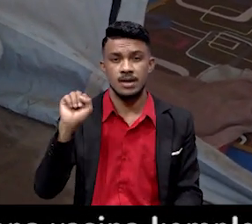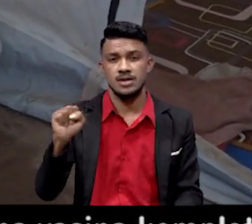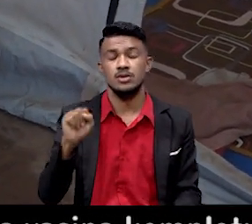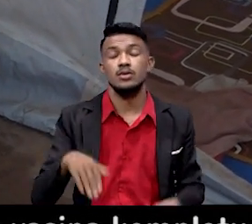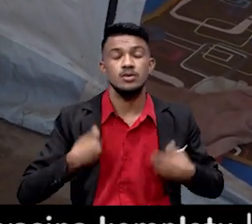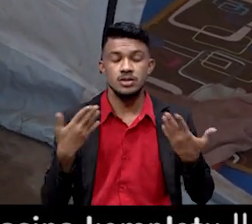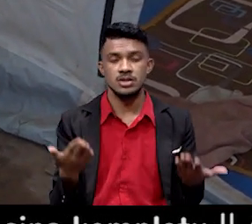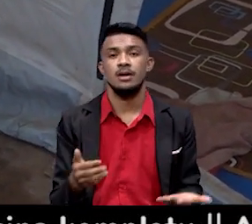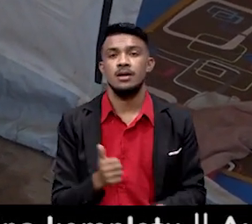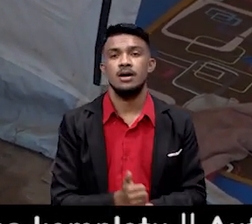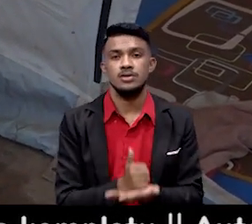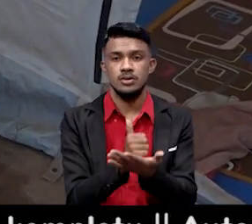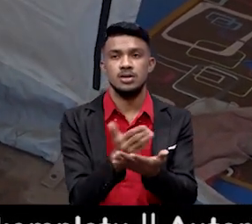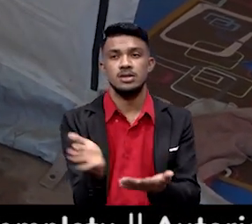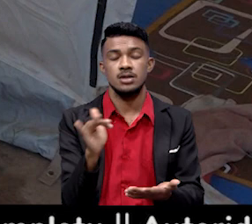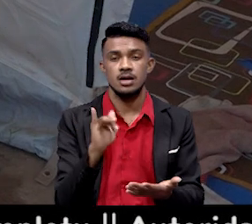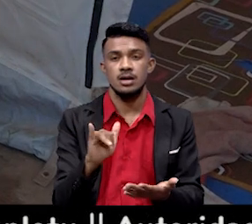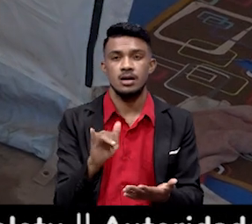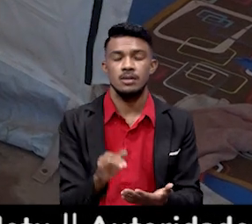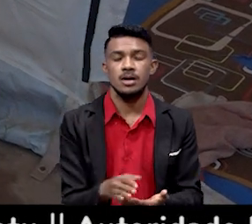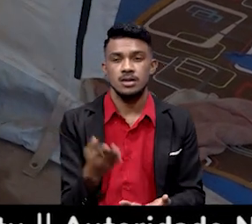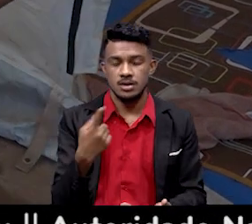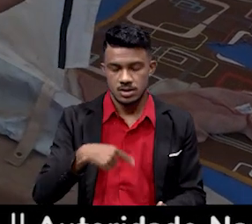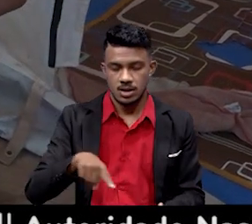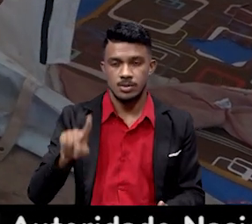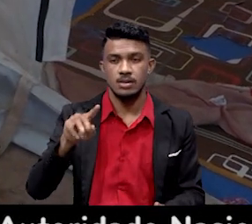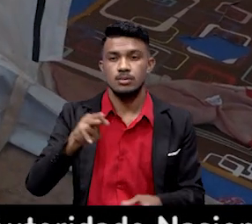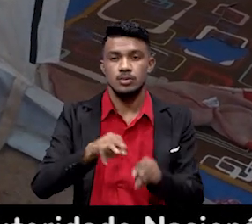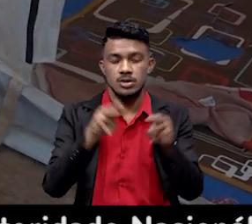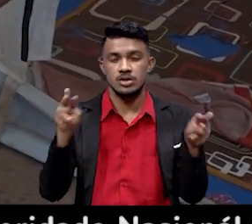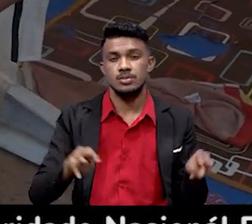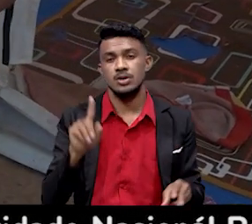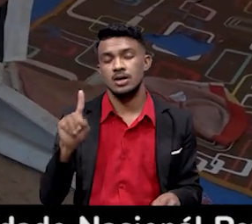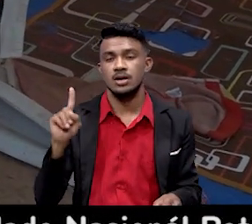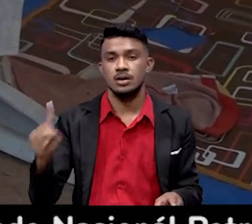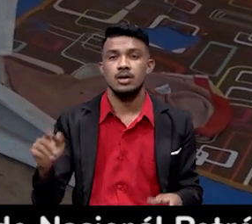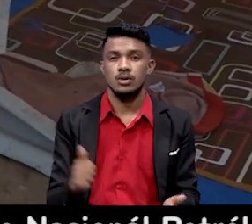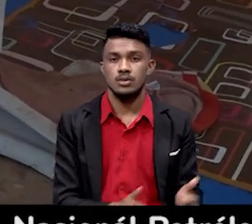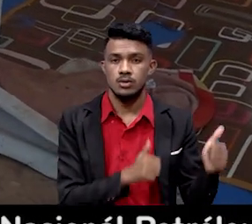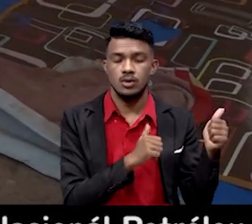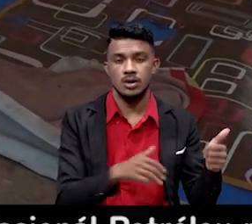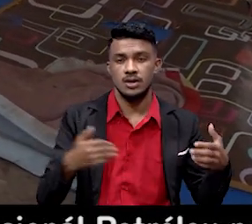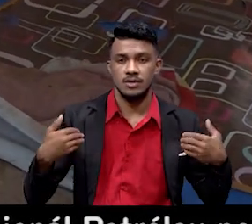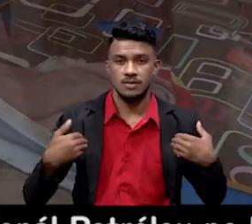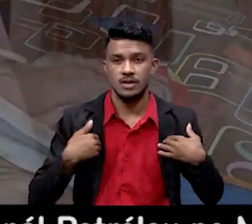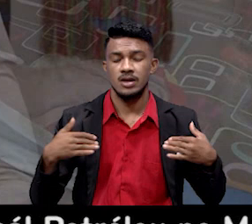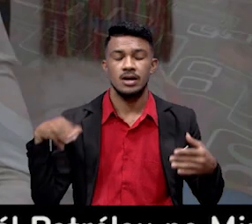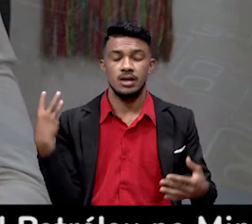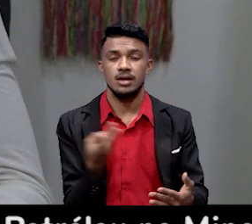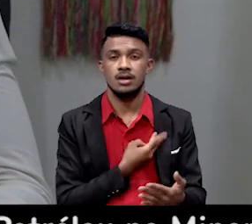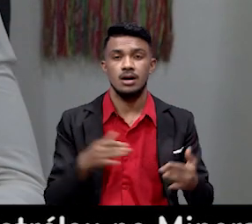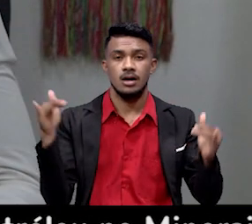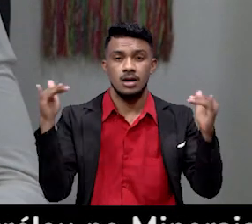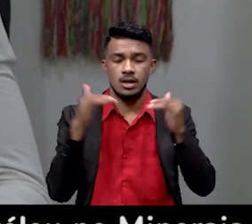para realizar a Sira e a Sira no município e diretuir assessamento Nebe que está ao diálogo para,